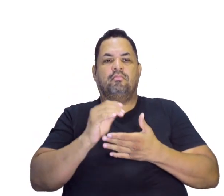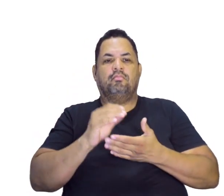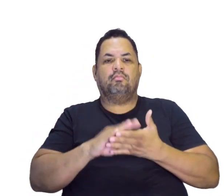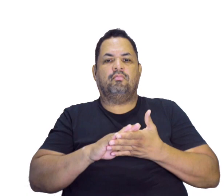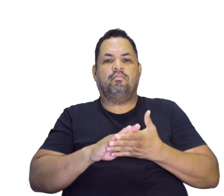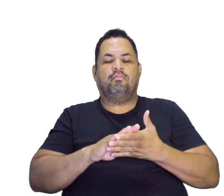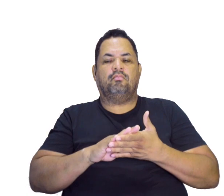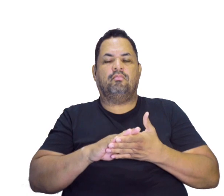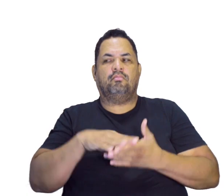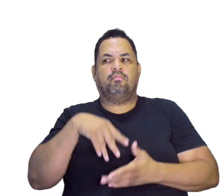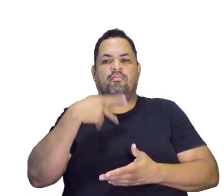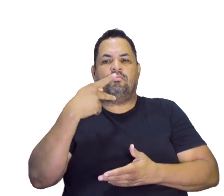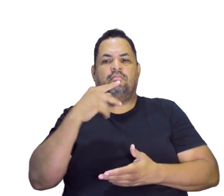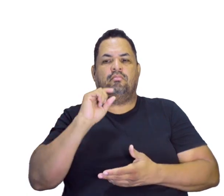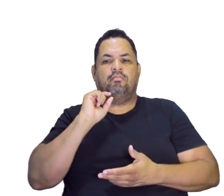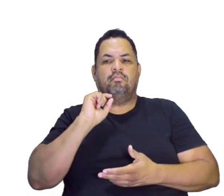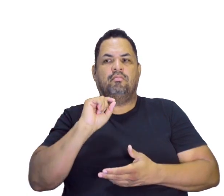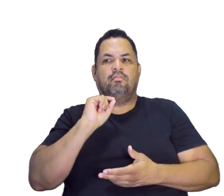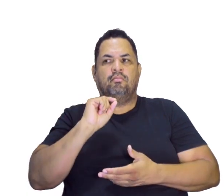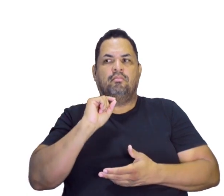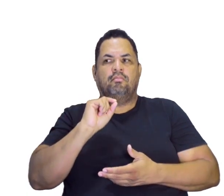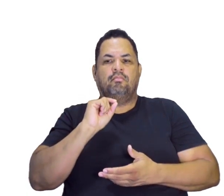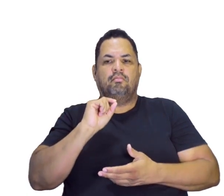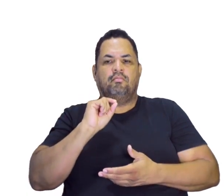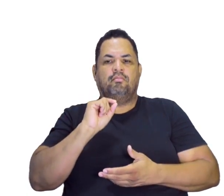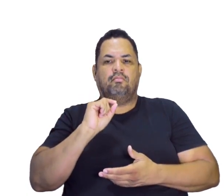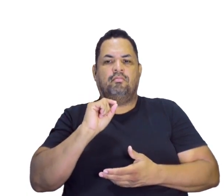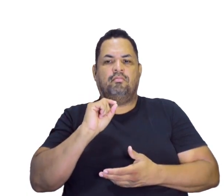falar aquilo que você